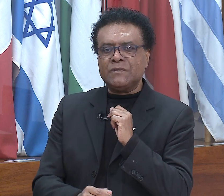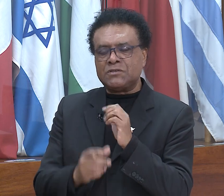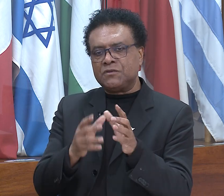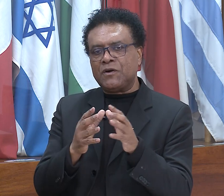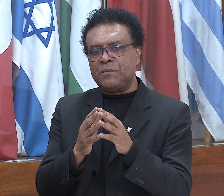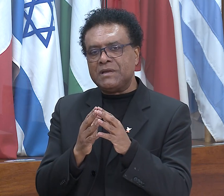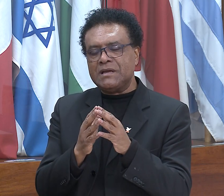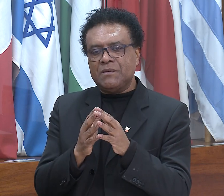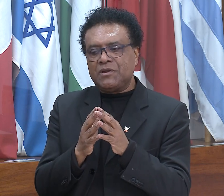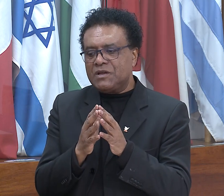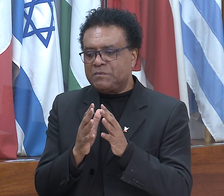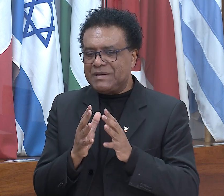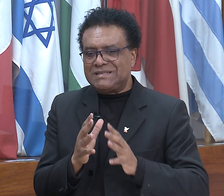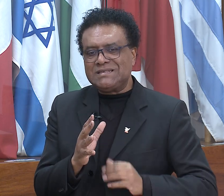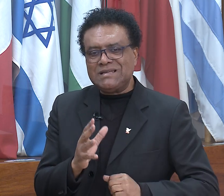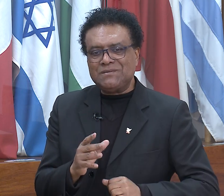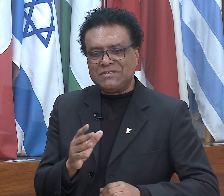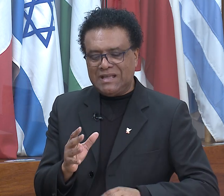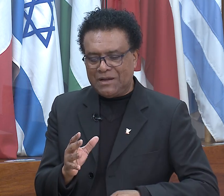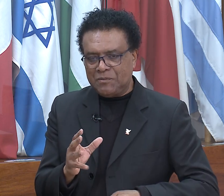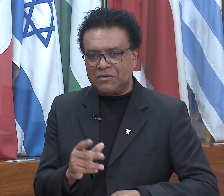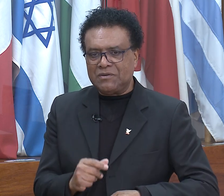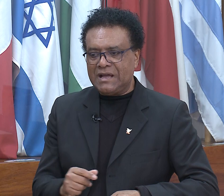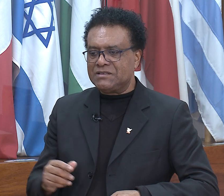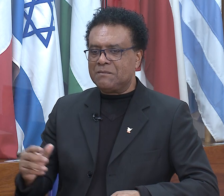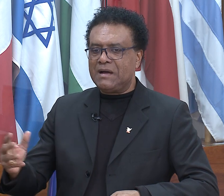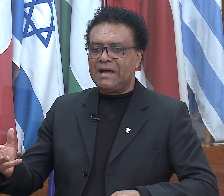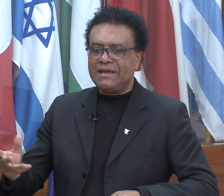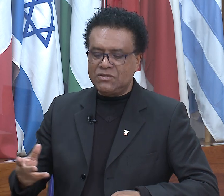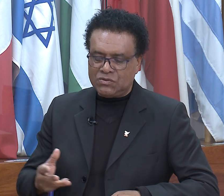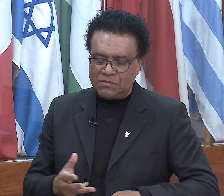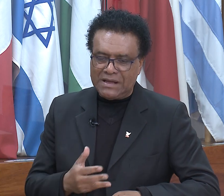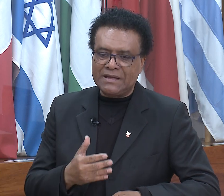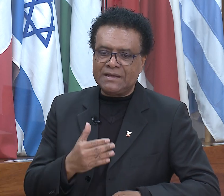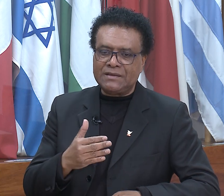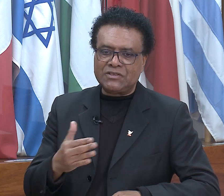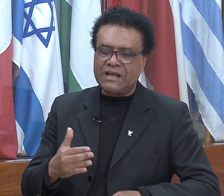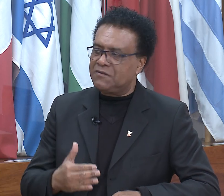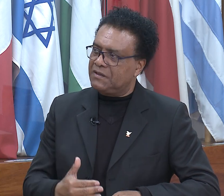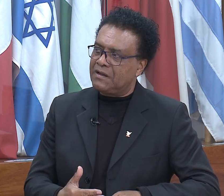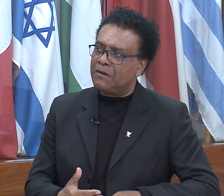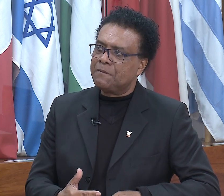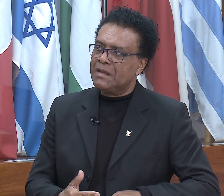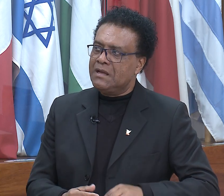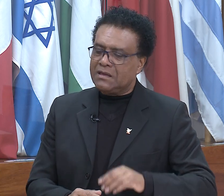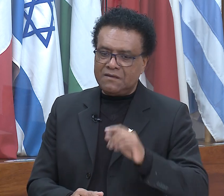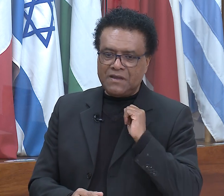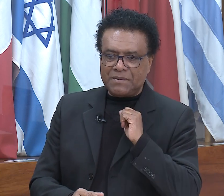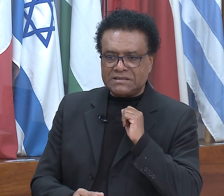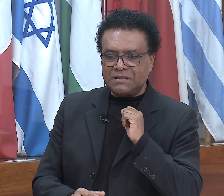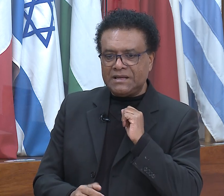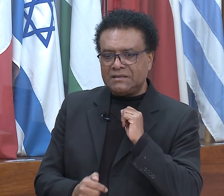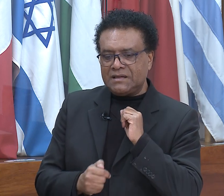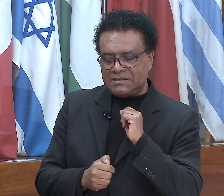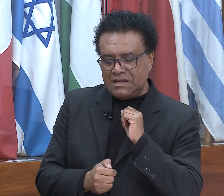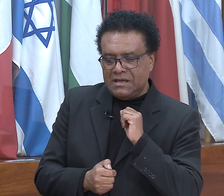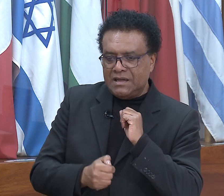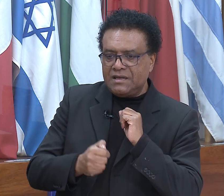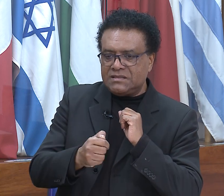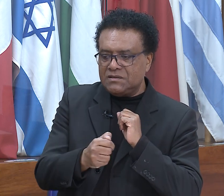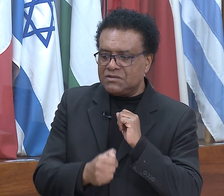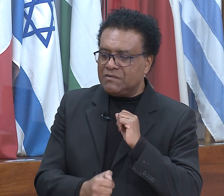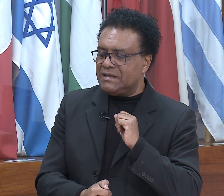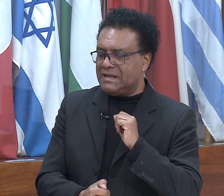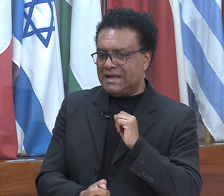falho isso tudo Farroupilha porque nós precisamos dar a oportunidade a mais uma entidade Federal que venha para Santa Maria trazer